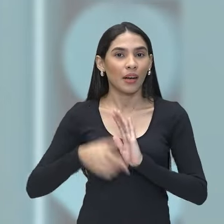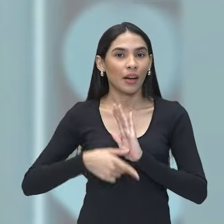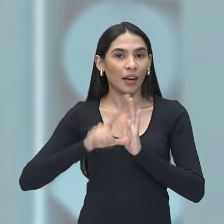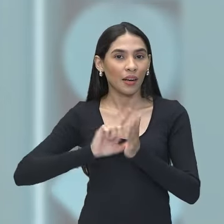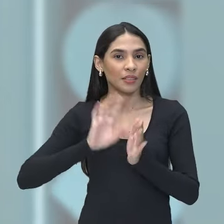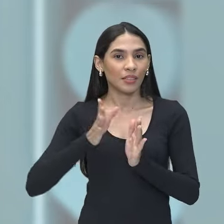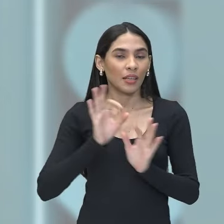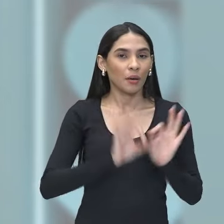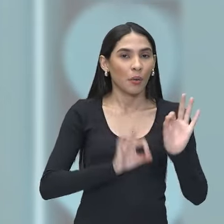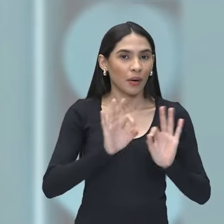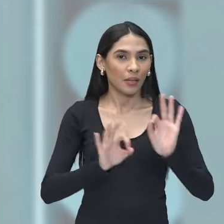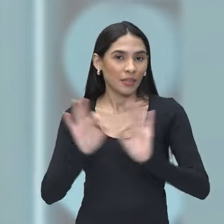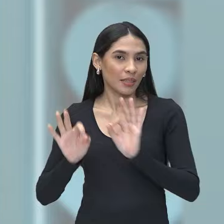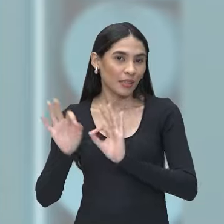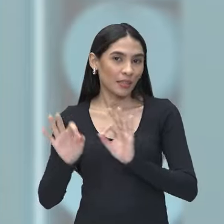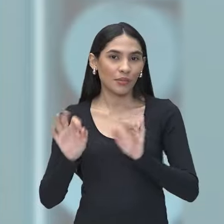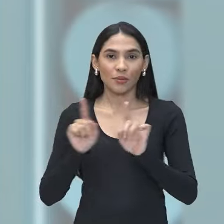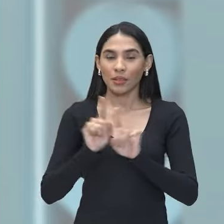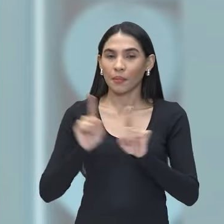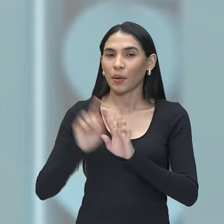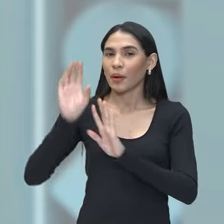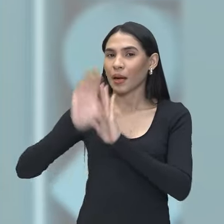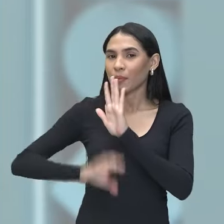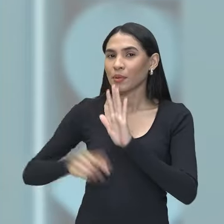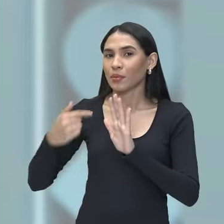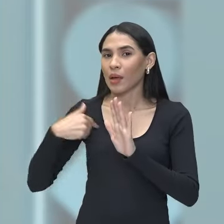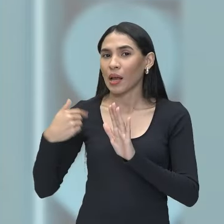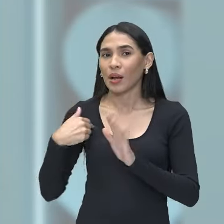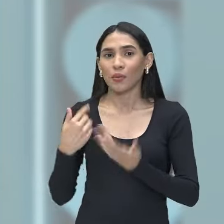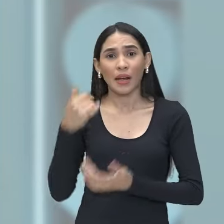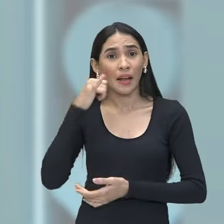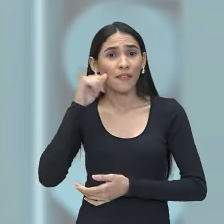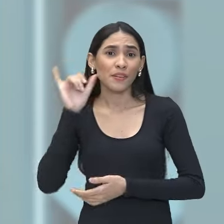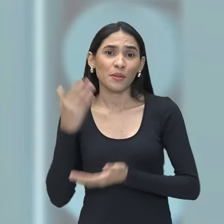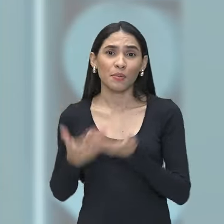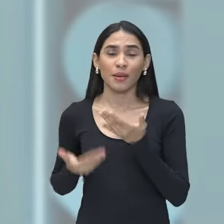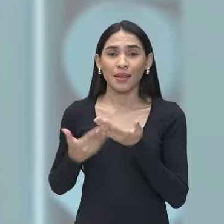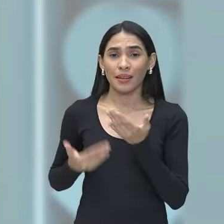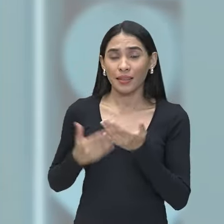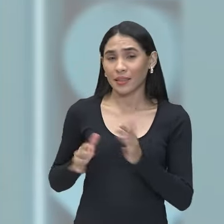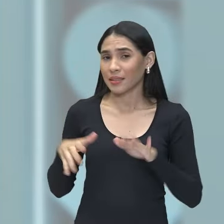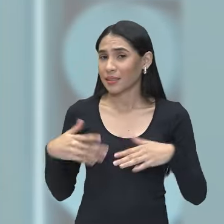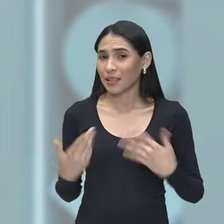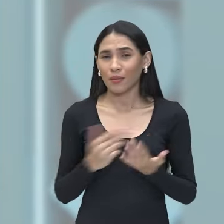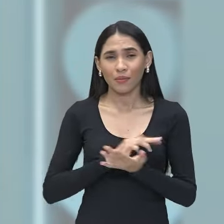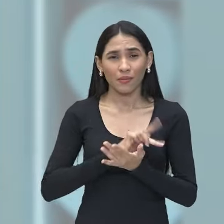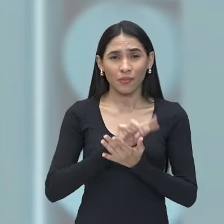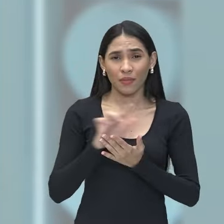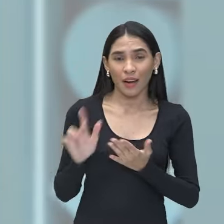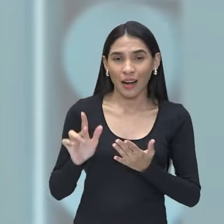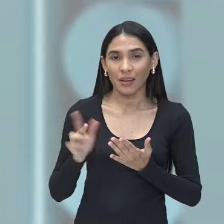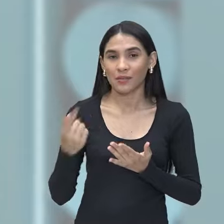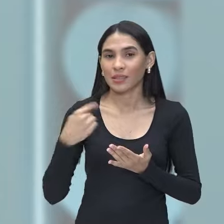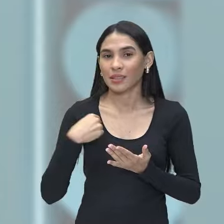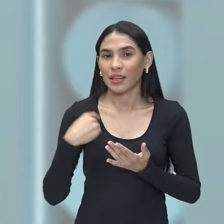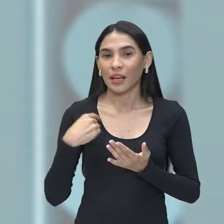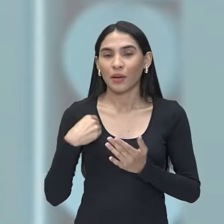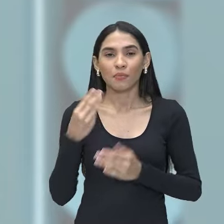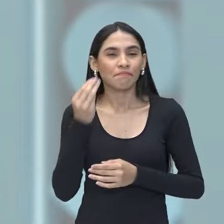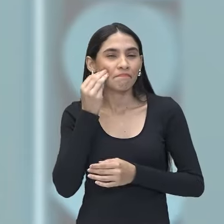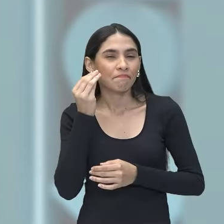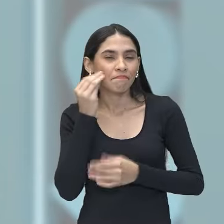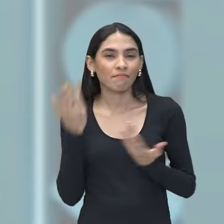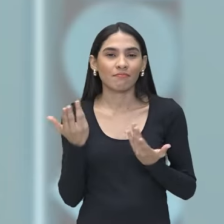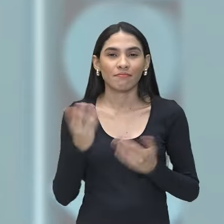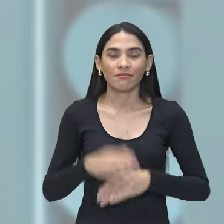vai acontecer, o capítulo que eu não posso perder de jeito nenhum. Enfim, vou me integrando dos